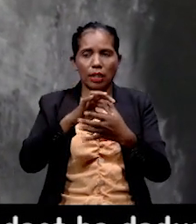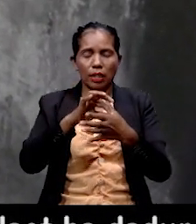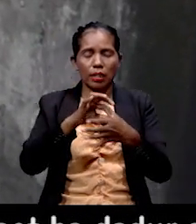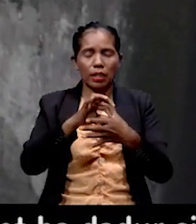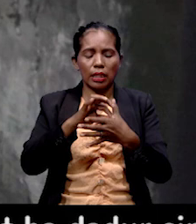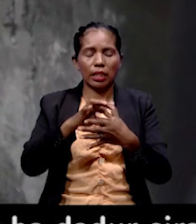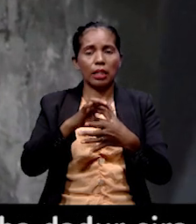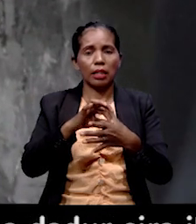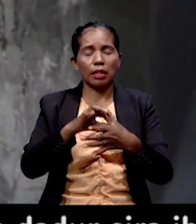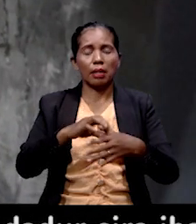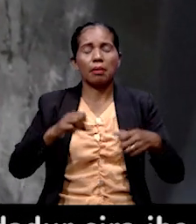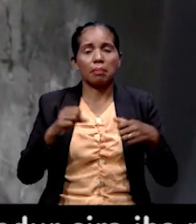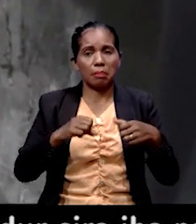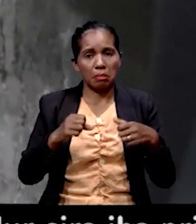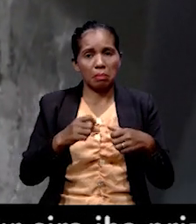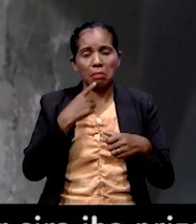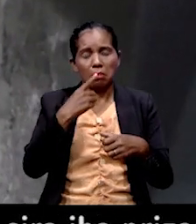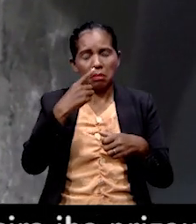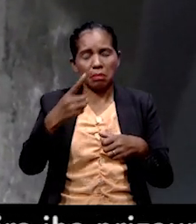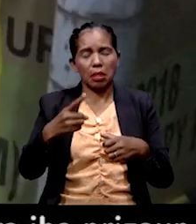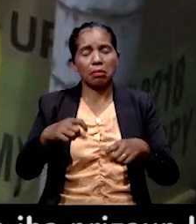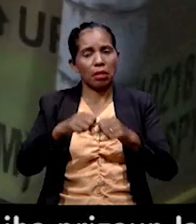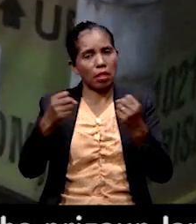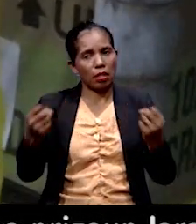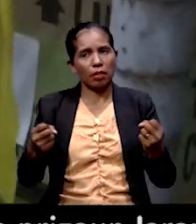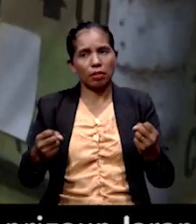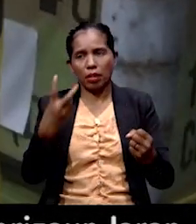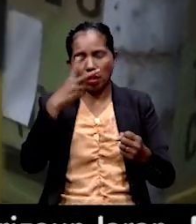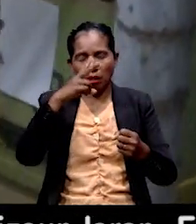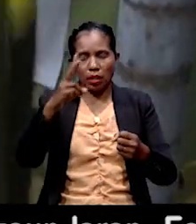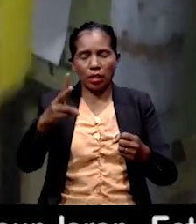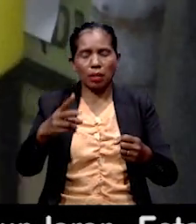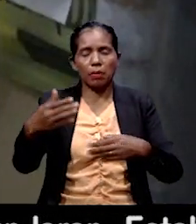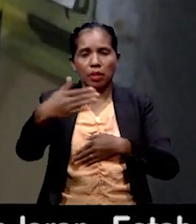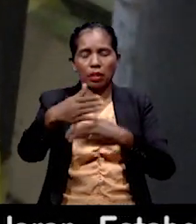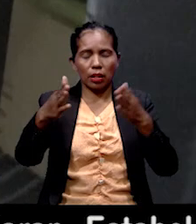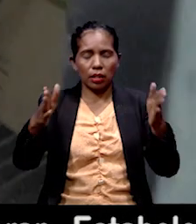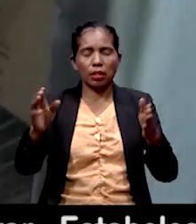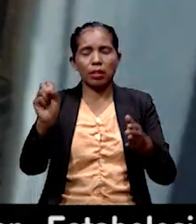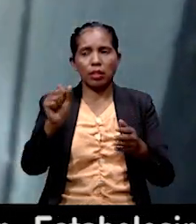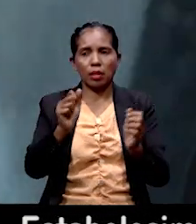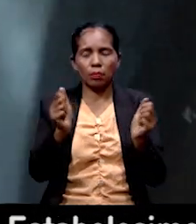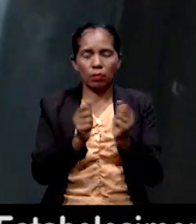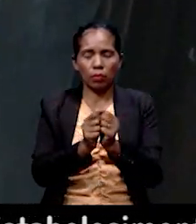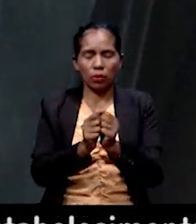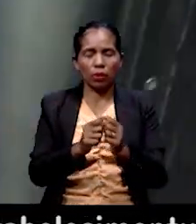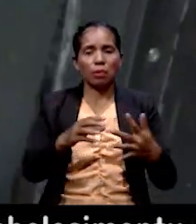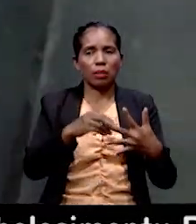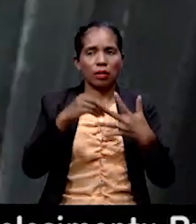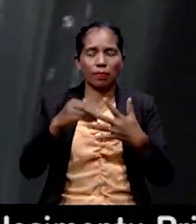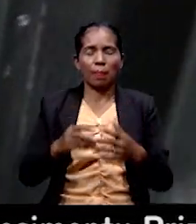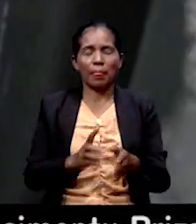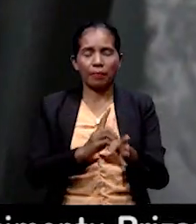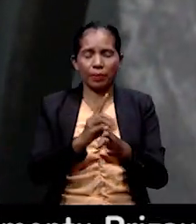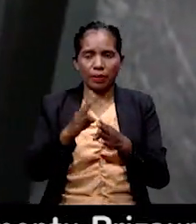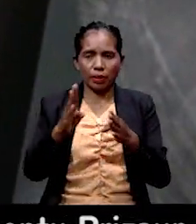data validade ka expire, nune ai Faese halu selagem, ba nang manu hamutu kaixa sanulu resing o plástico balung. Diretor Operação e